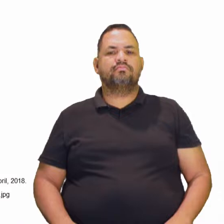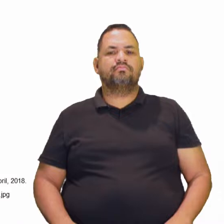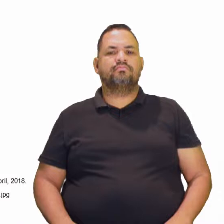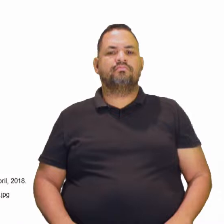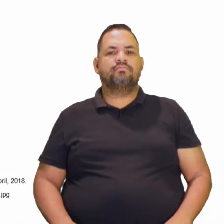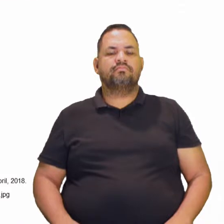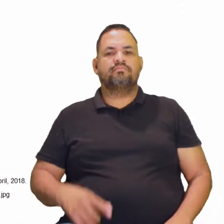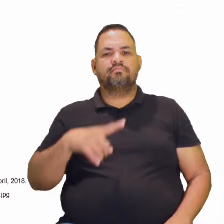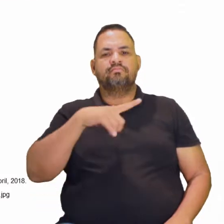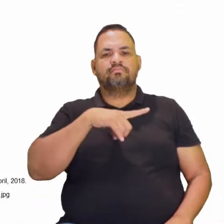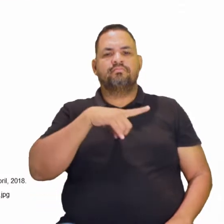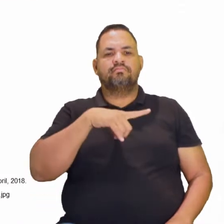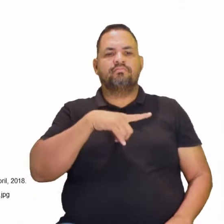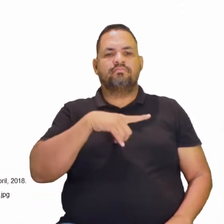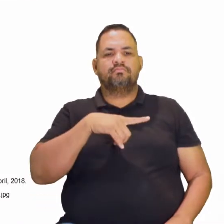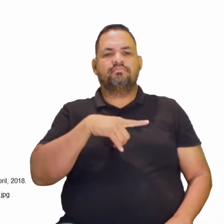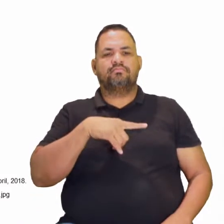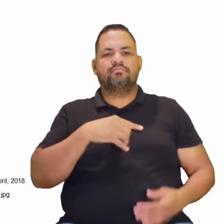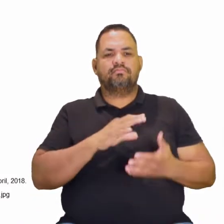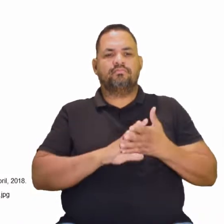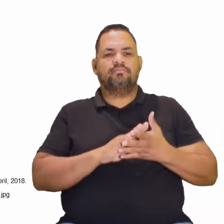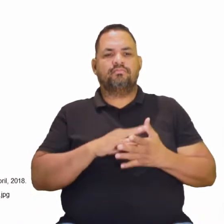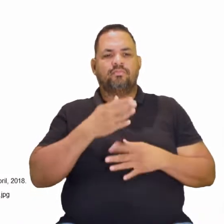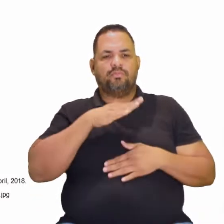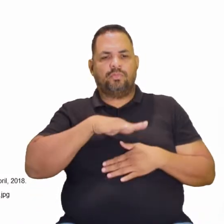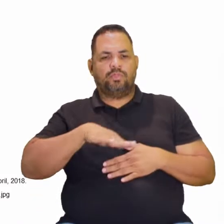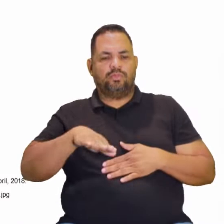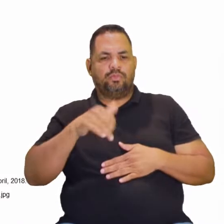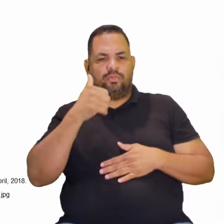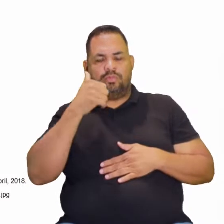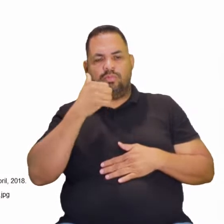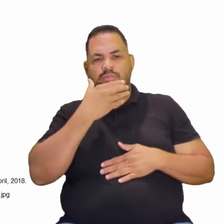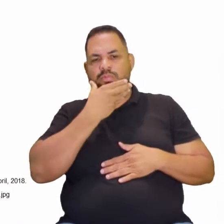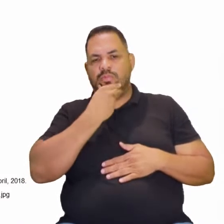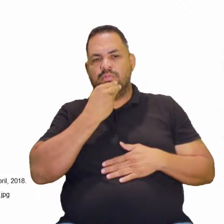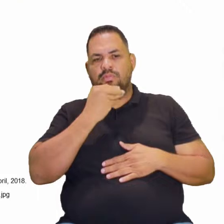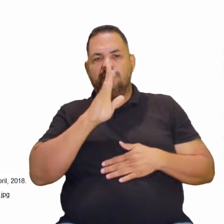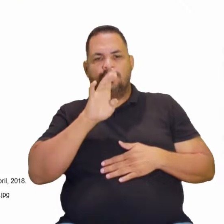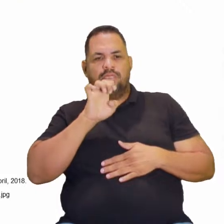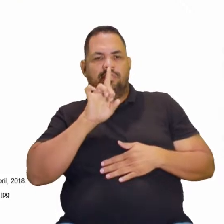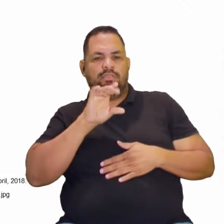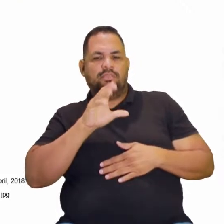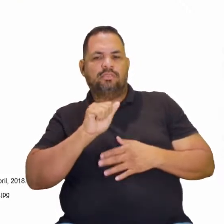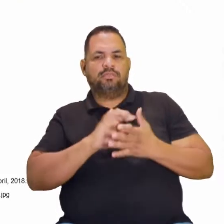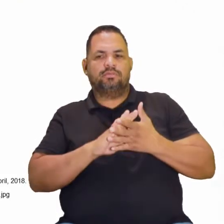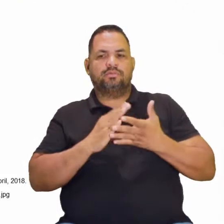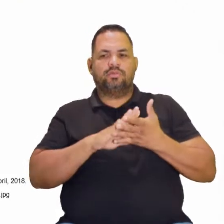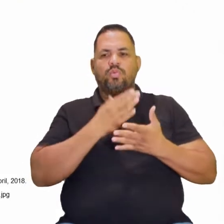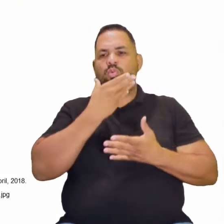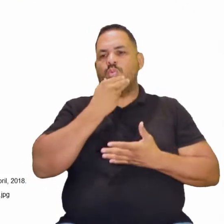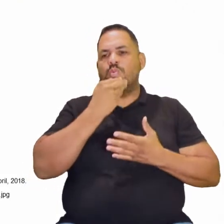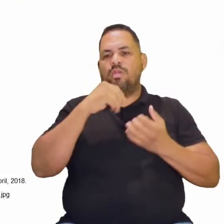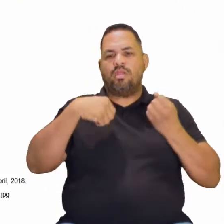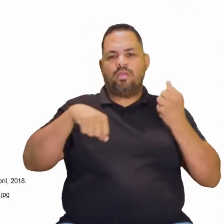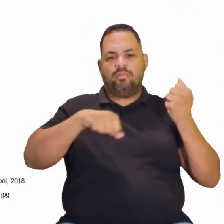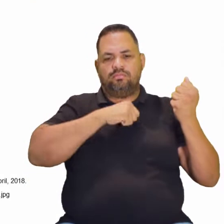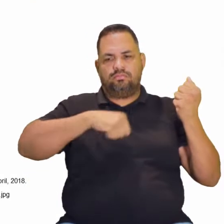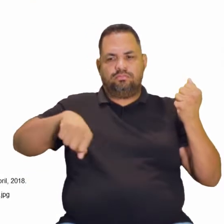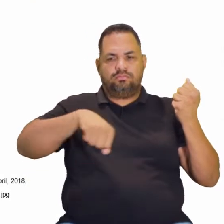Então, nós temos aí o menino com lagartixa, né, o homem com violino e também